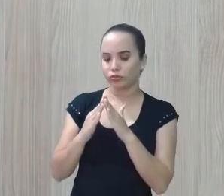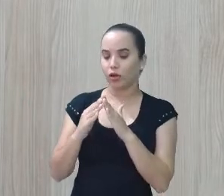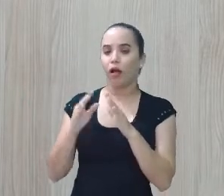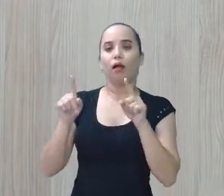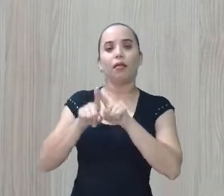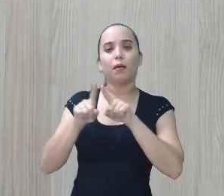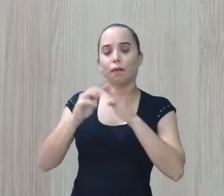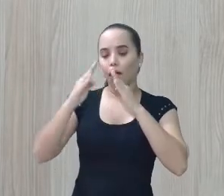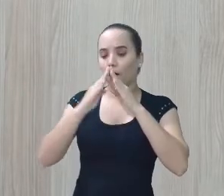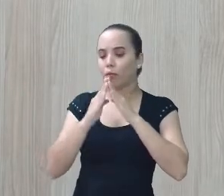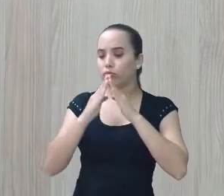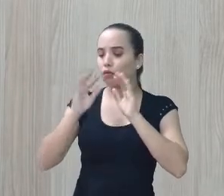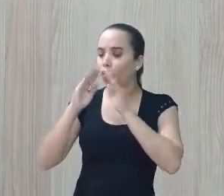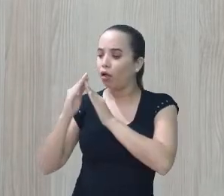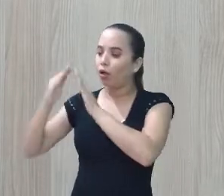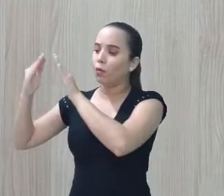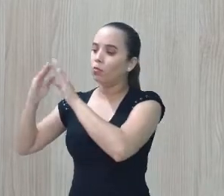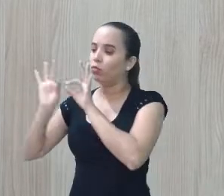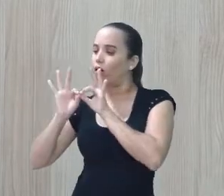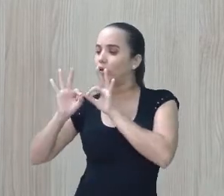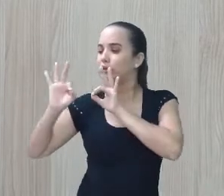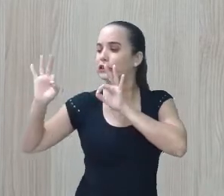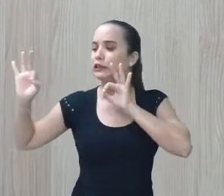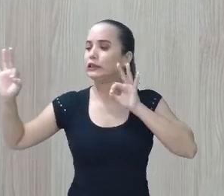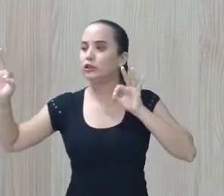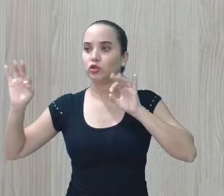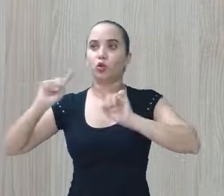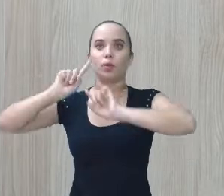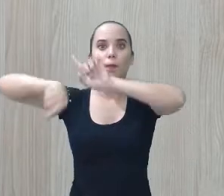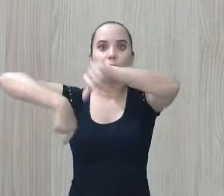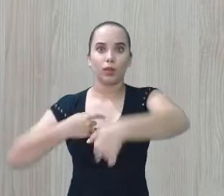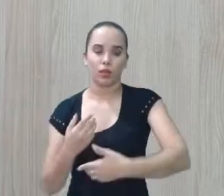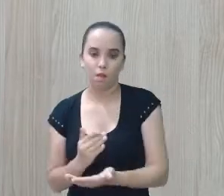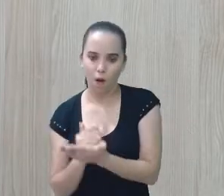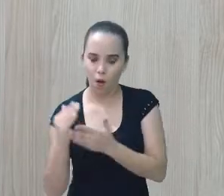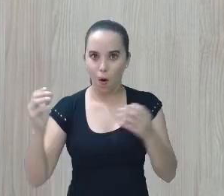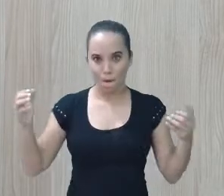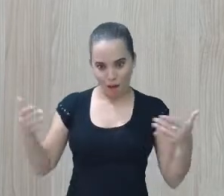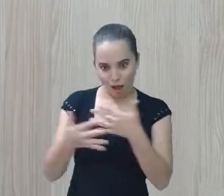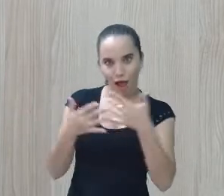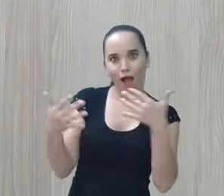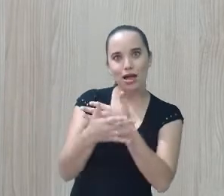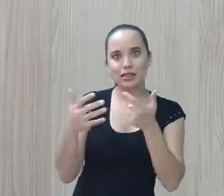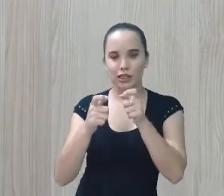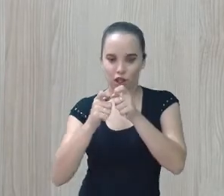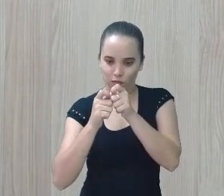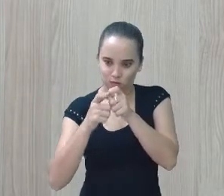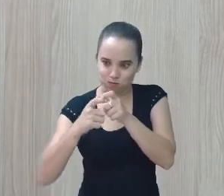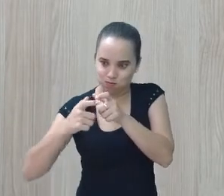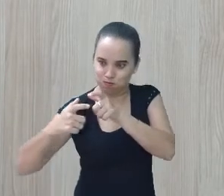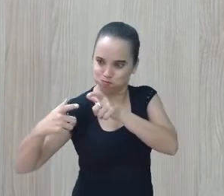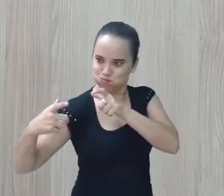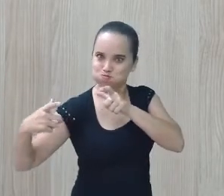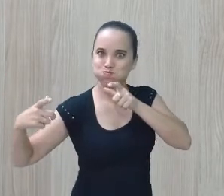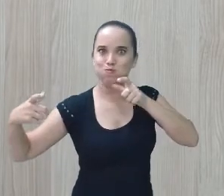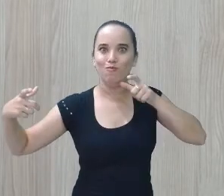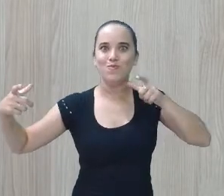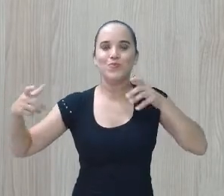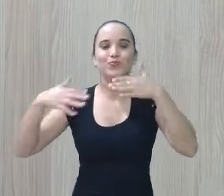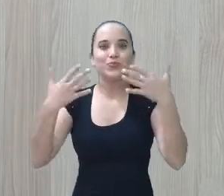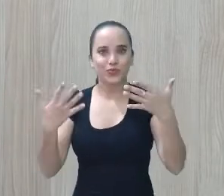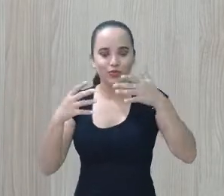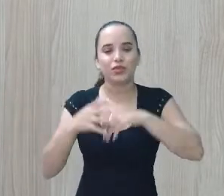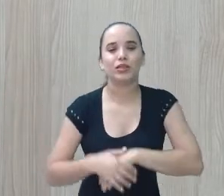criam as cidades e a cultura começa a circular, né? O conhecimento começa a circular e as necessidades